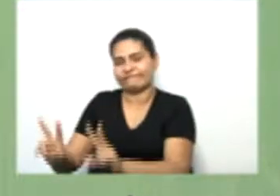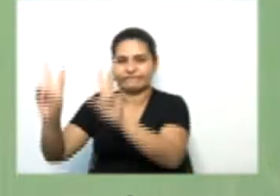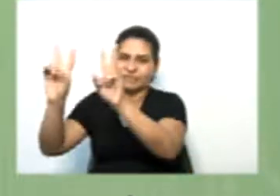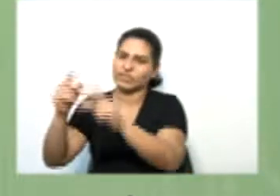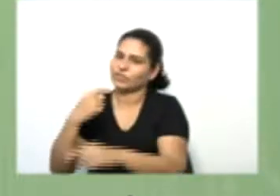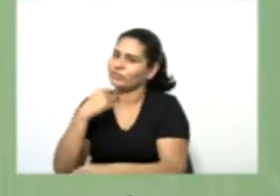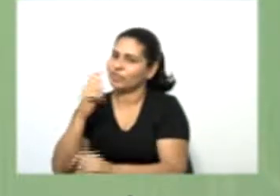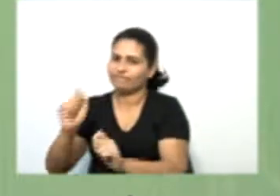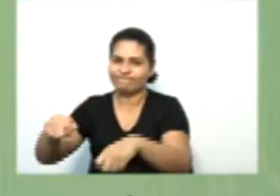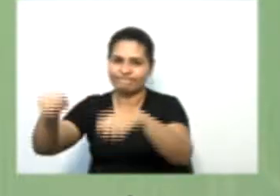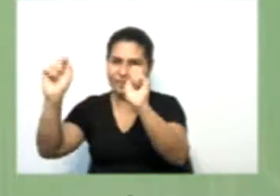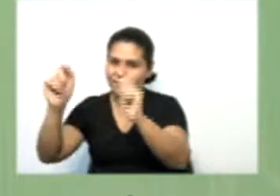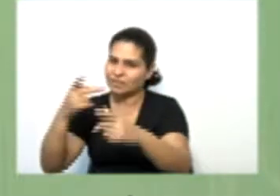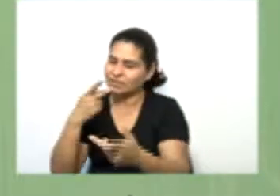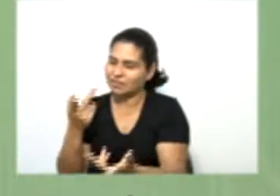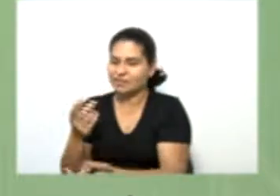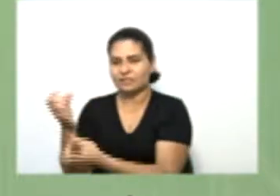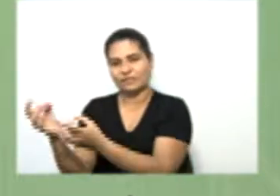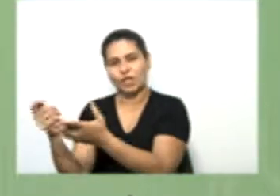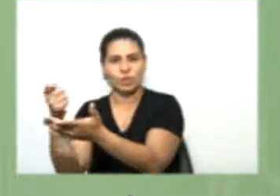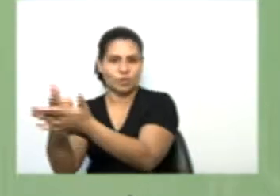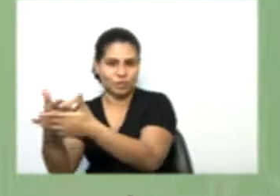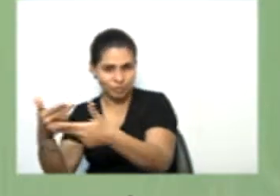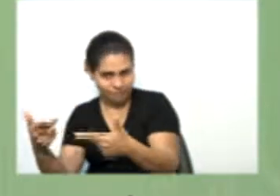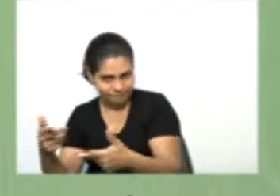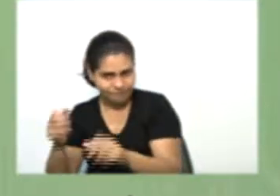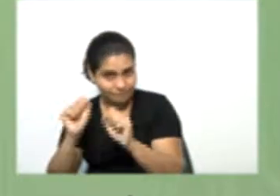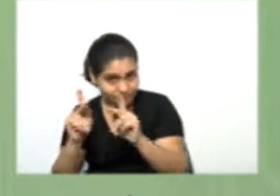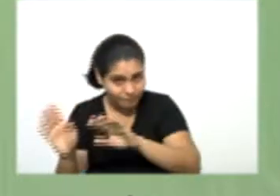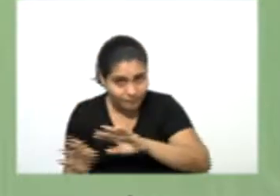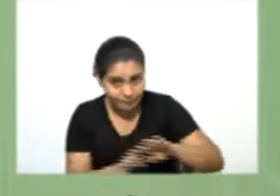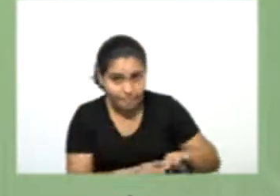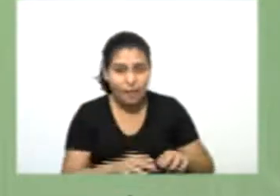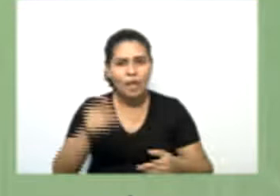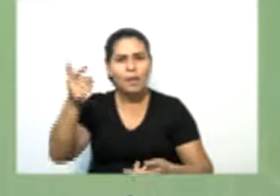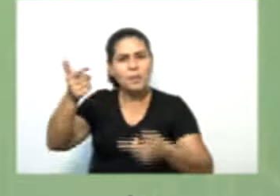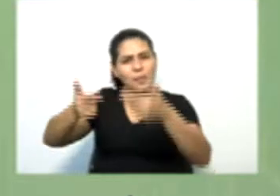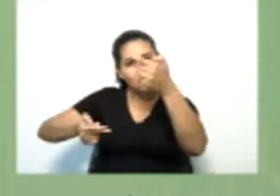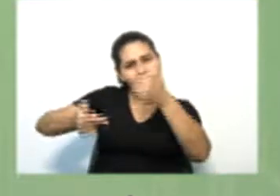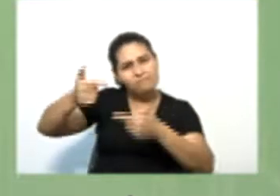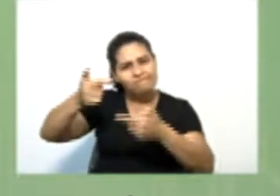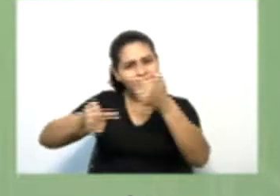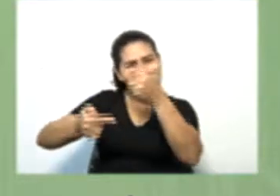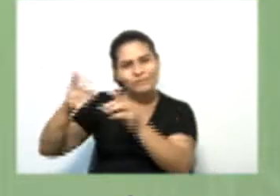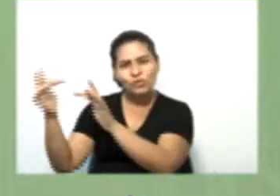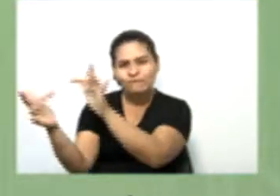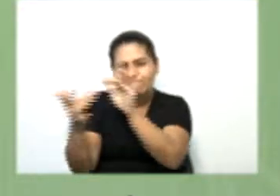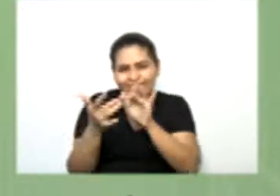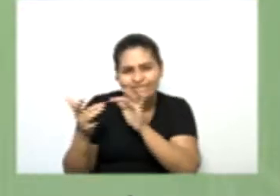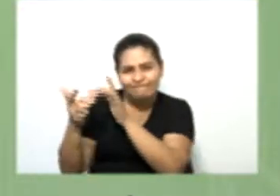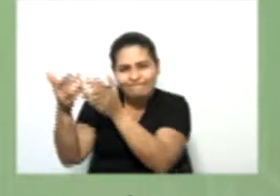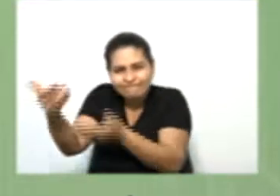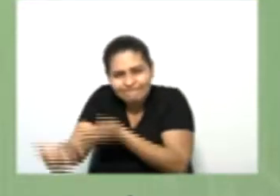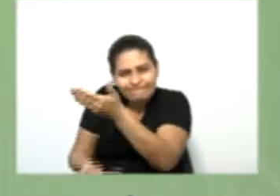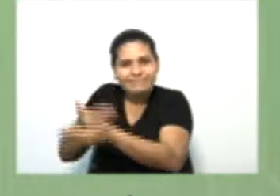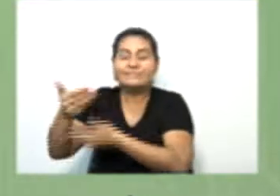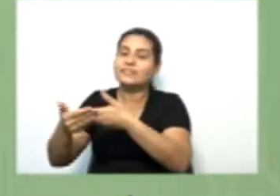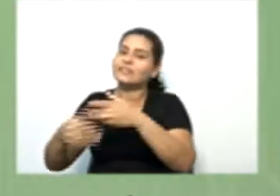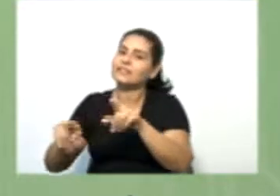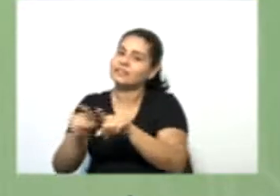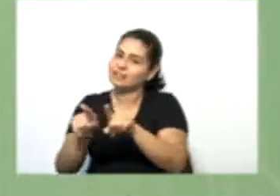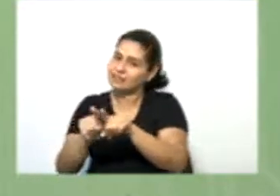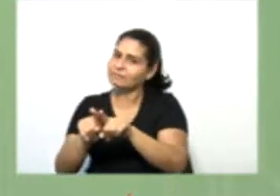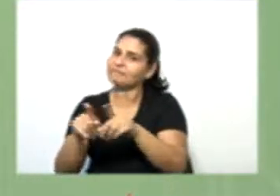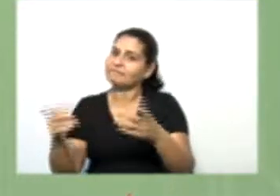não vai acontecer uma boa negociação, tá bom? Olha, políticas de relacionamento. Políticas